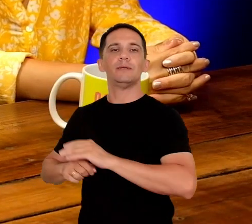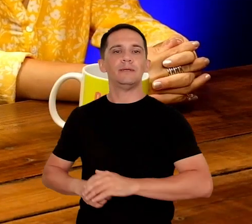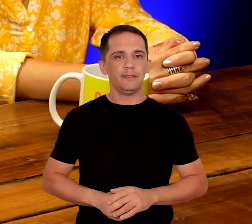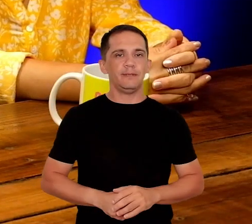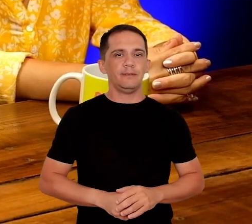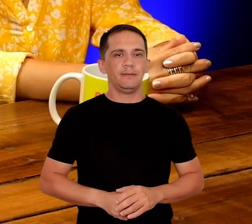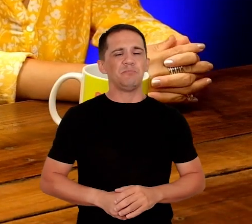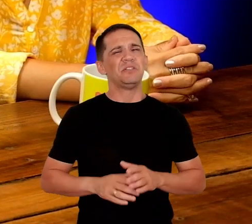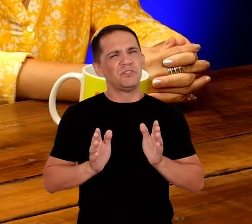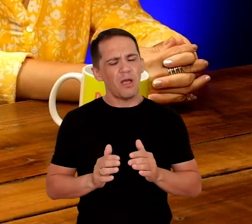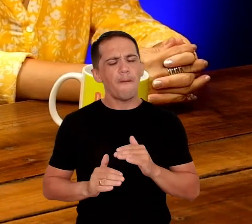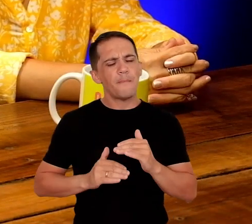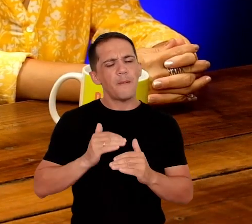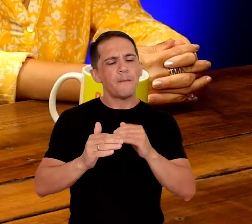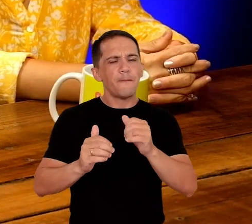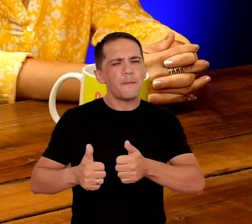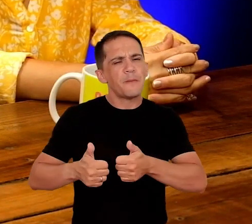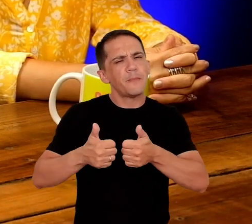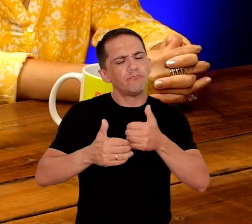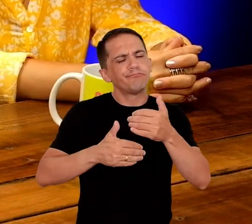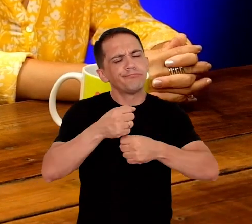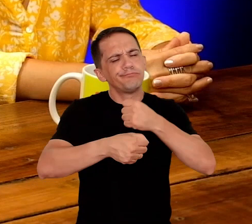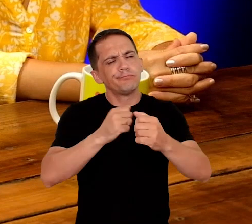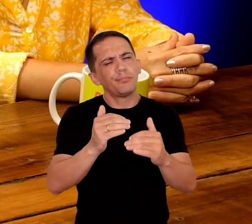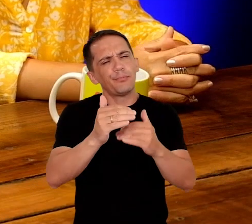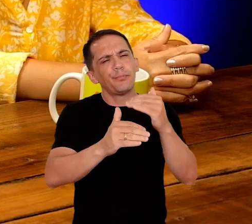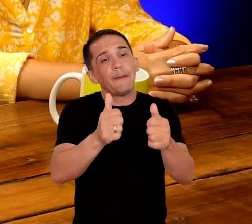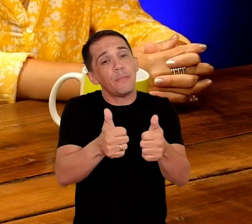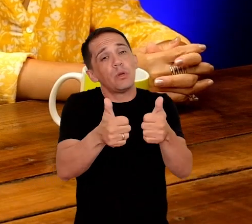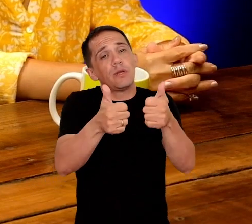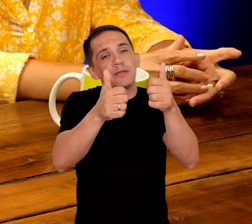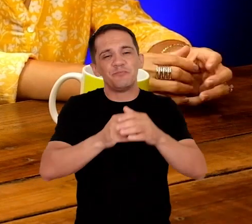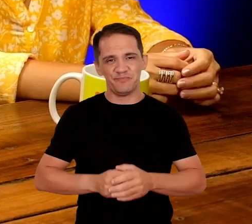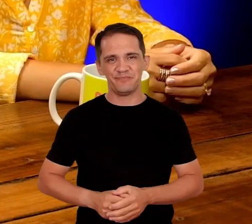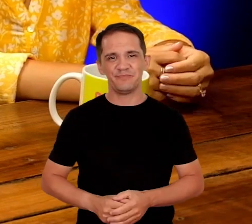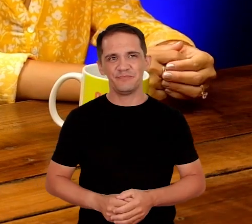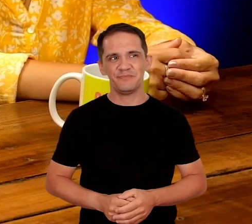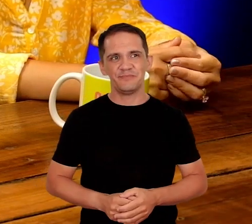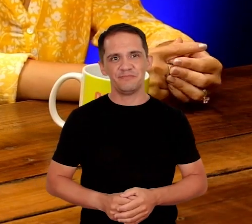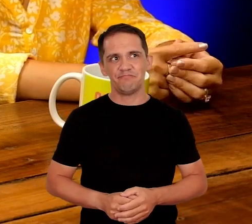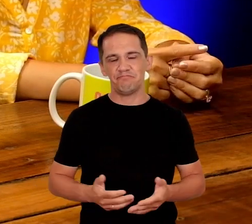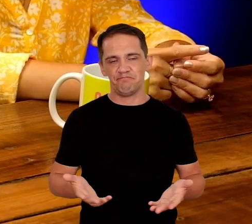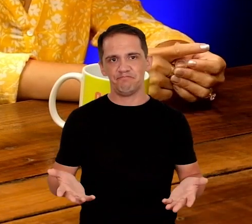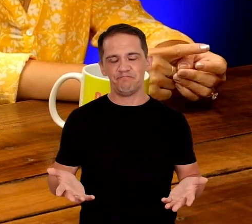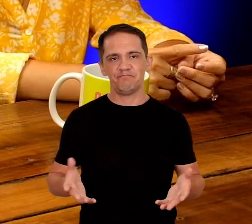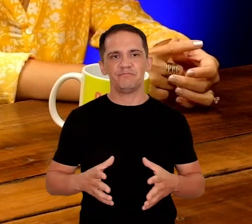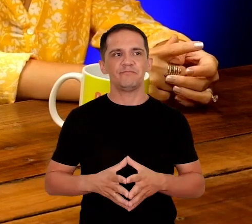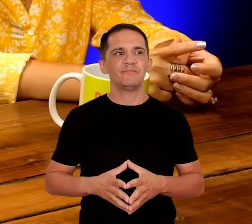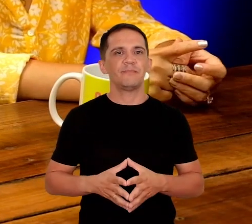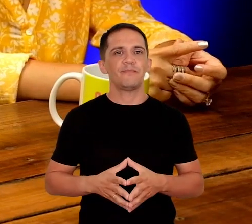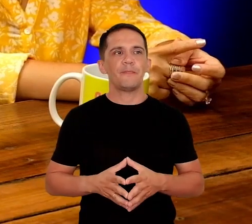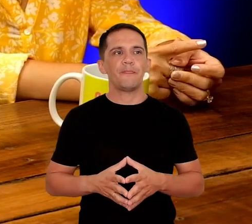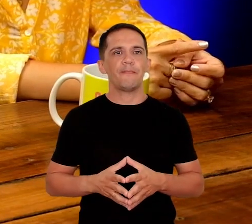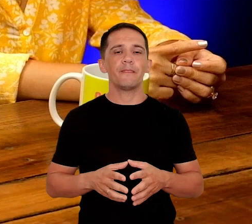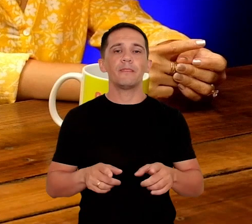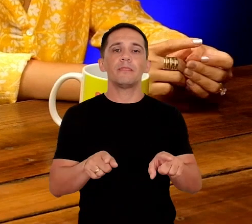não deslanchou essa questão. Sim. Está em evolução devagarinho. E vocês veem uma evolução desde que vocês começaram até hoje? Percebem? Sim. Sim.